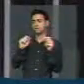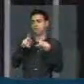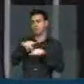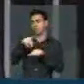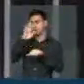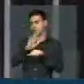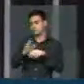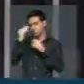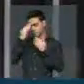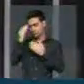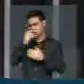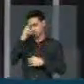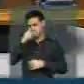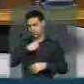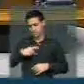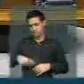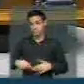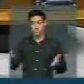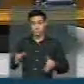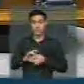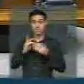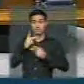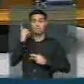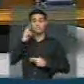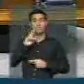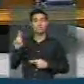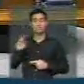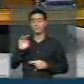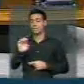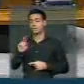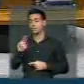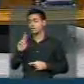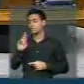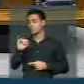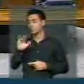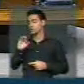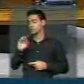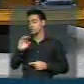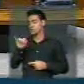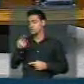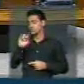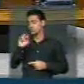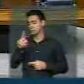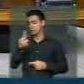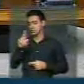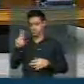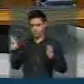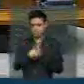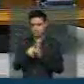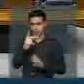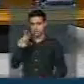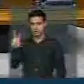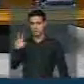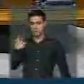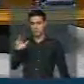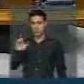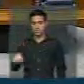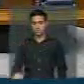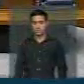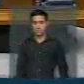Muito obrigado, senhor presidente. Conceda a palavra o deputado Eurico Júnior, PV Rio de Janeiro.